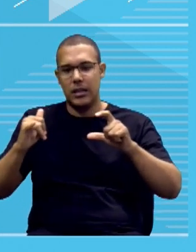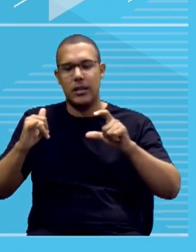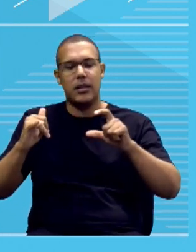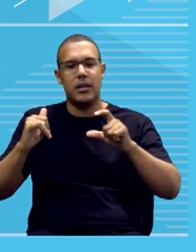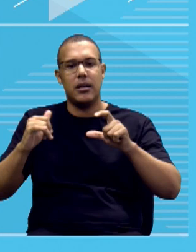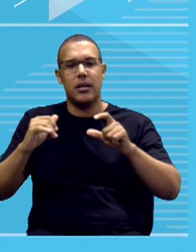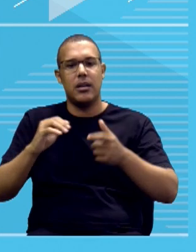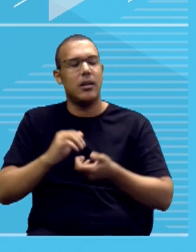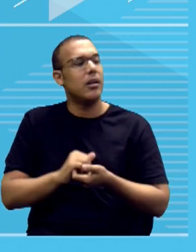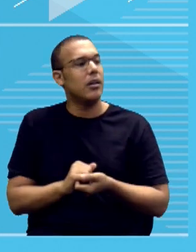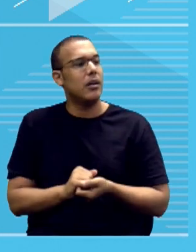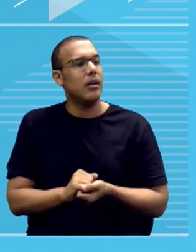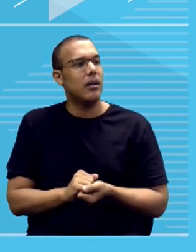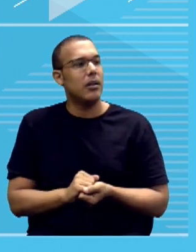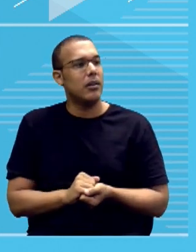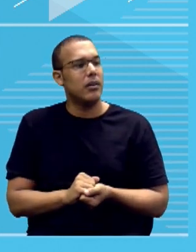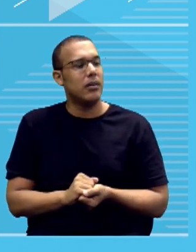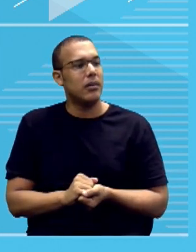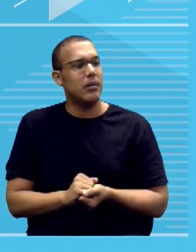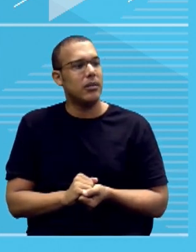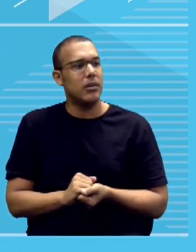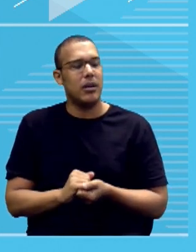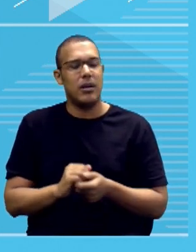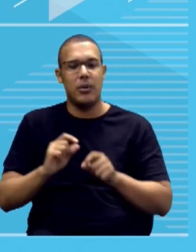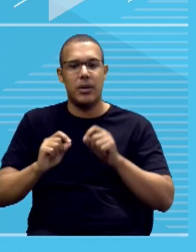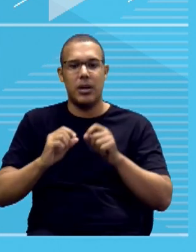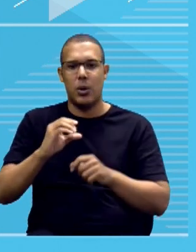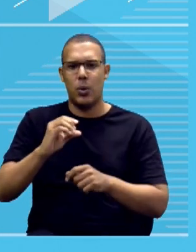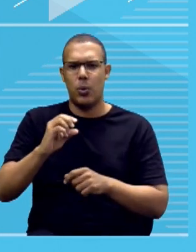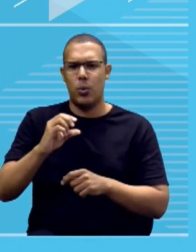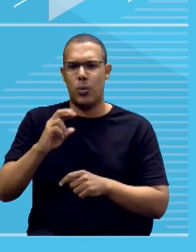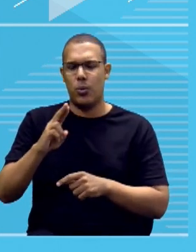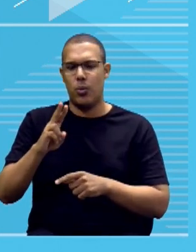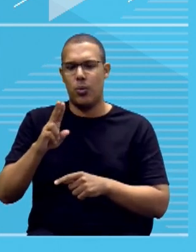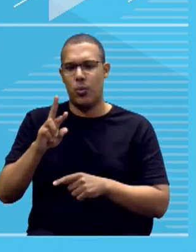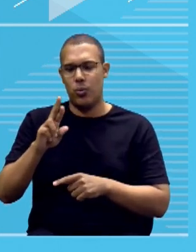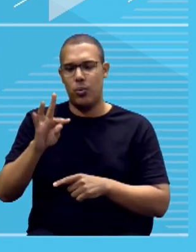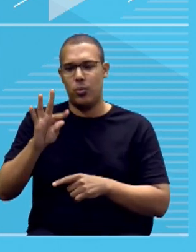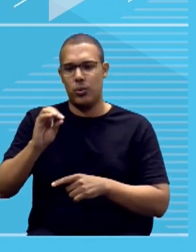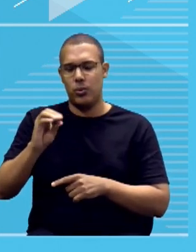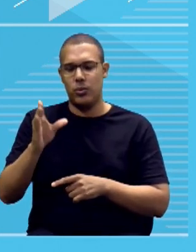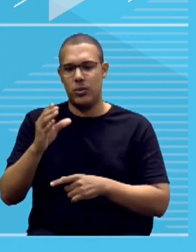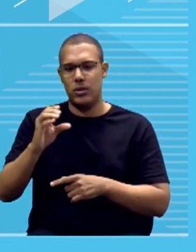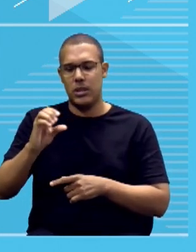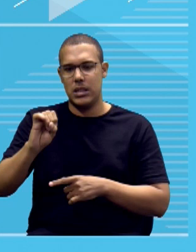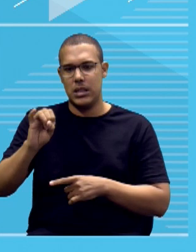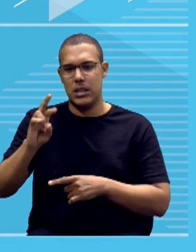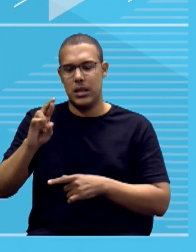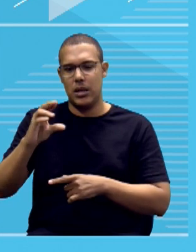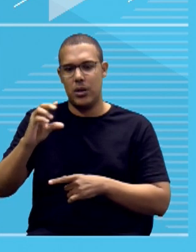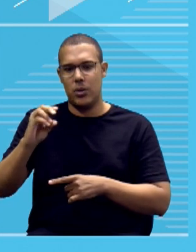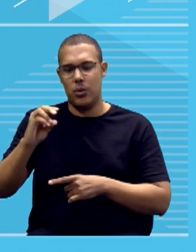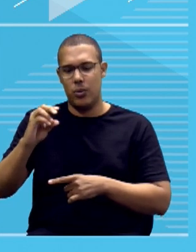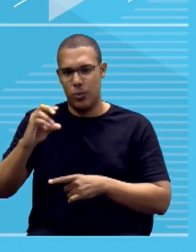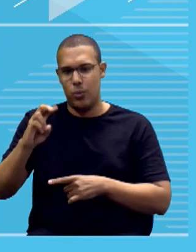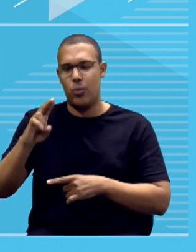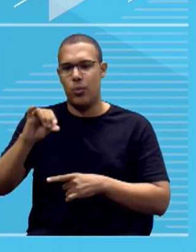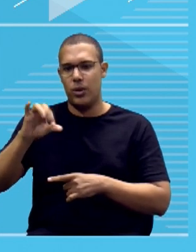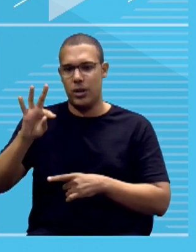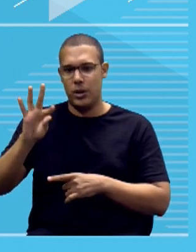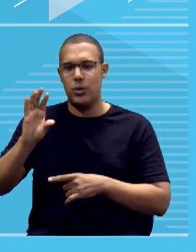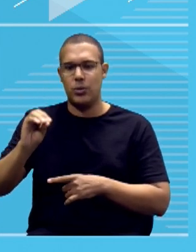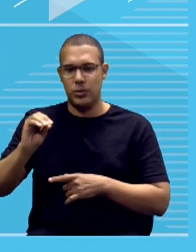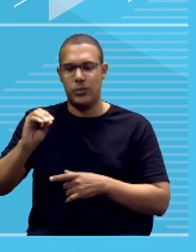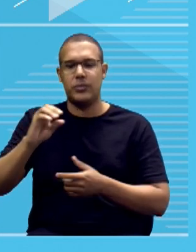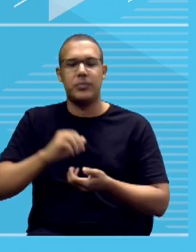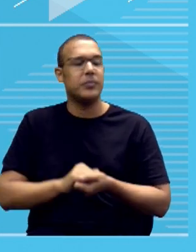corrente, CC, curto-circuito. É quando você não possui corrente elétrica no sistema. Percebam que o valor